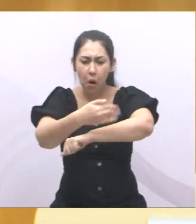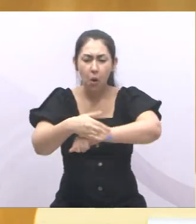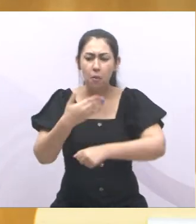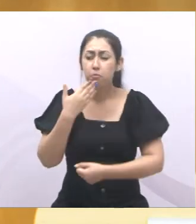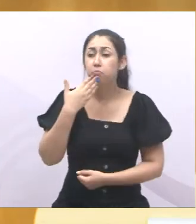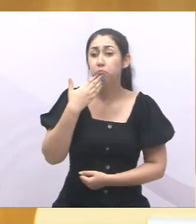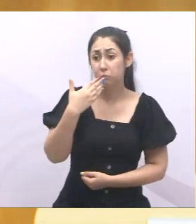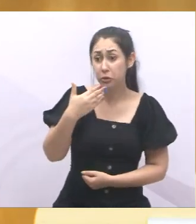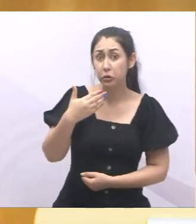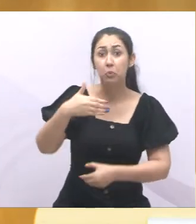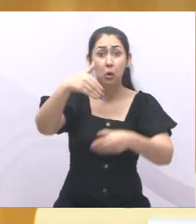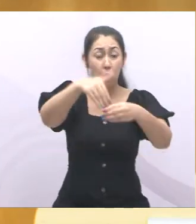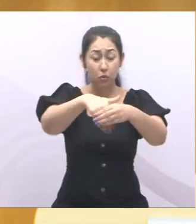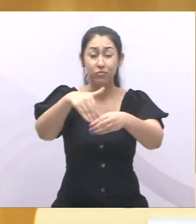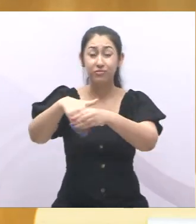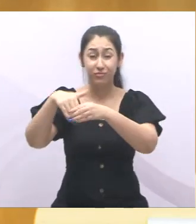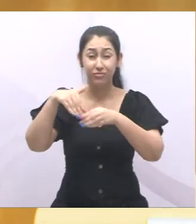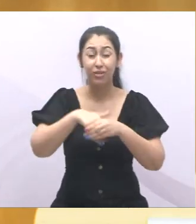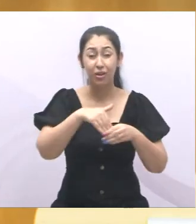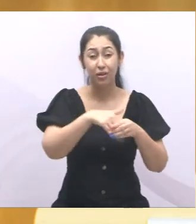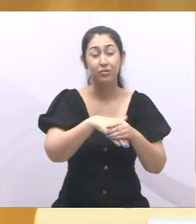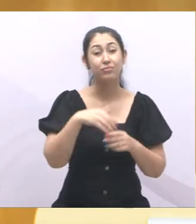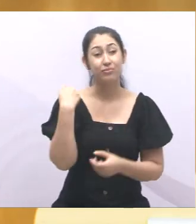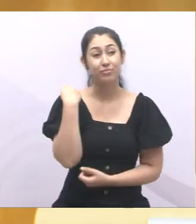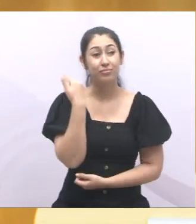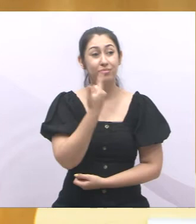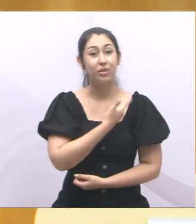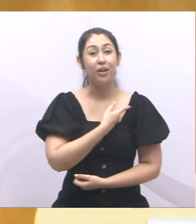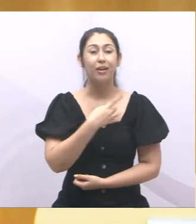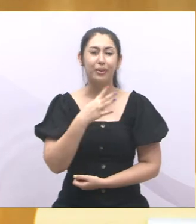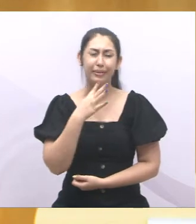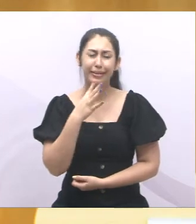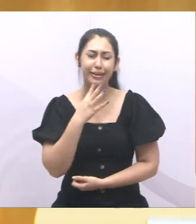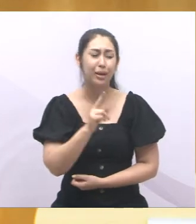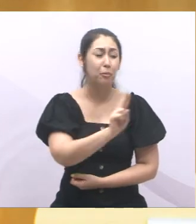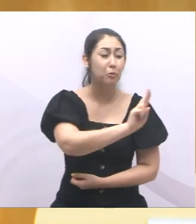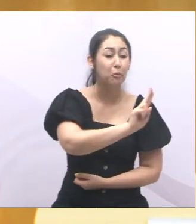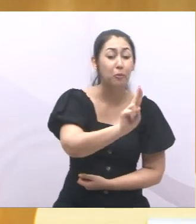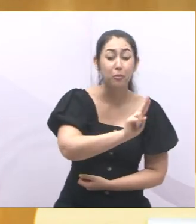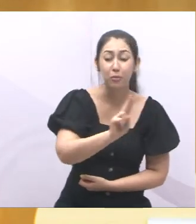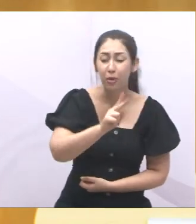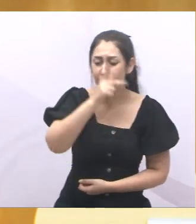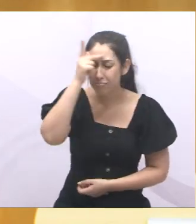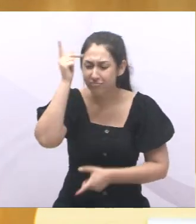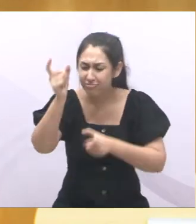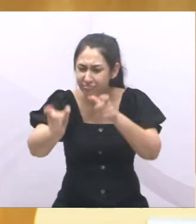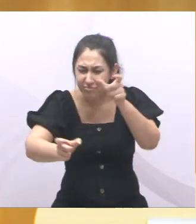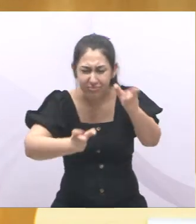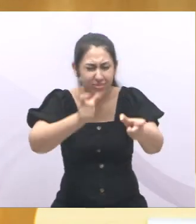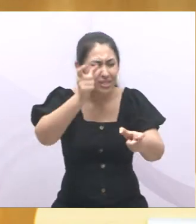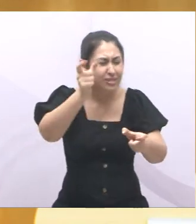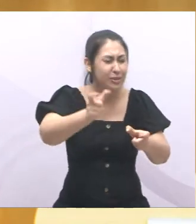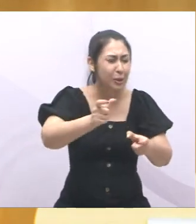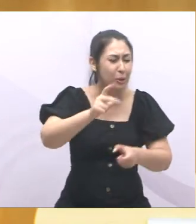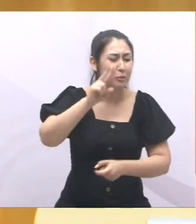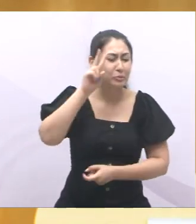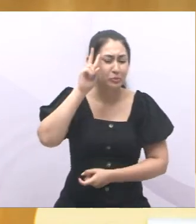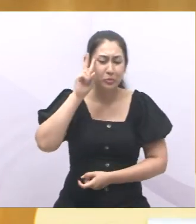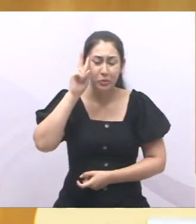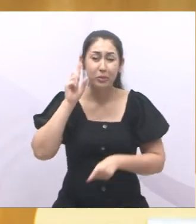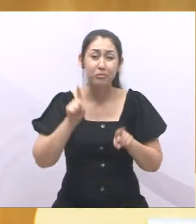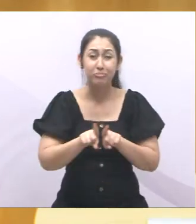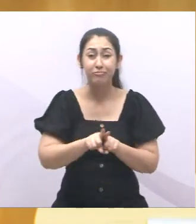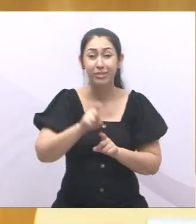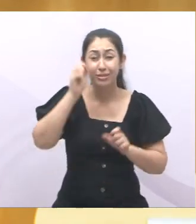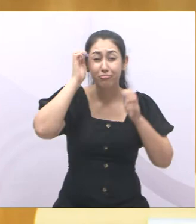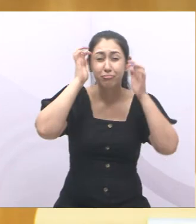votos, conhecemos nomes, histórias, rostos e sonhos